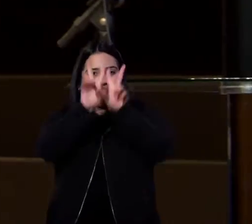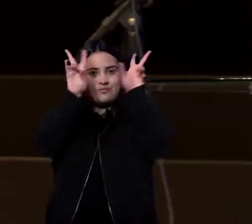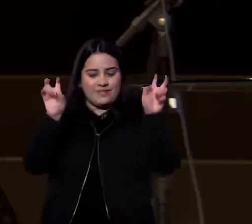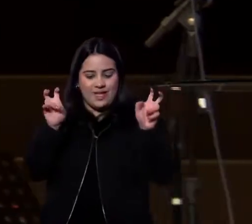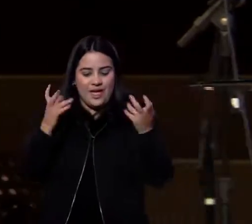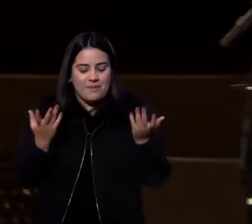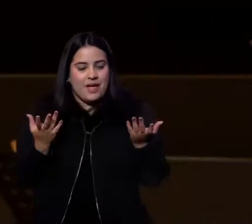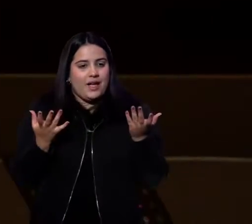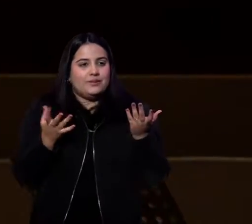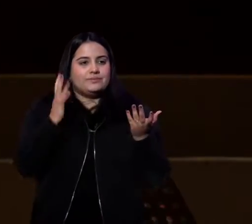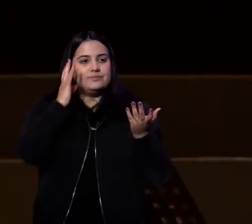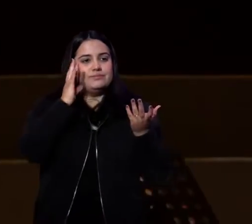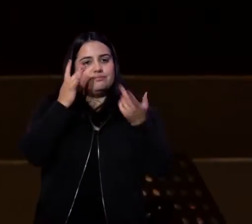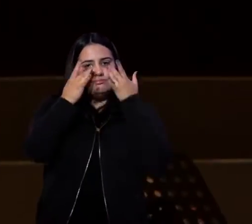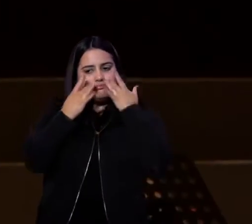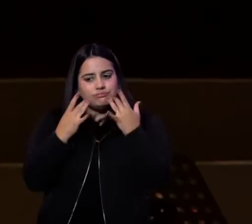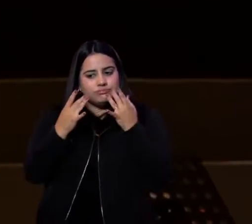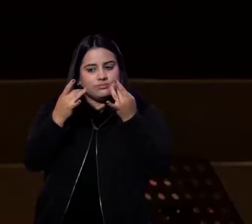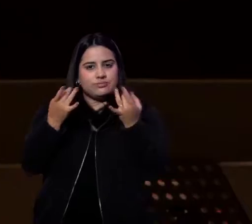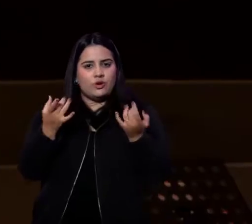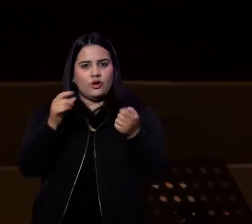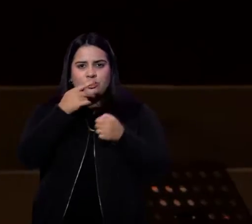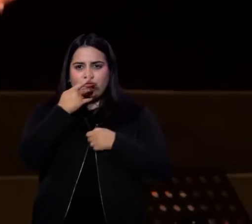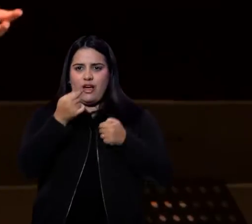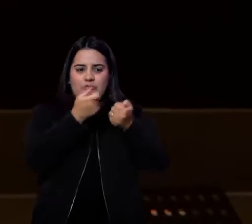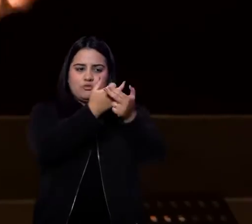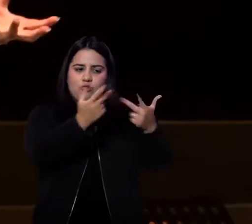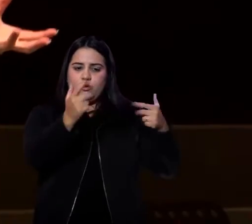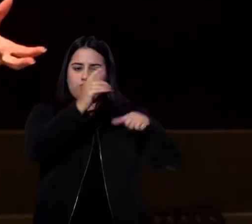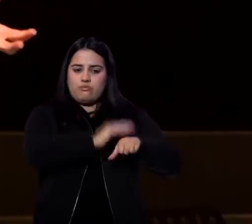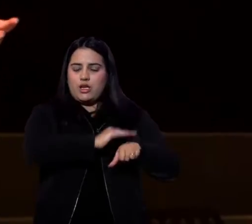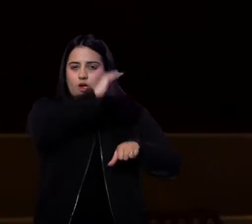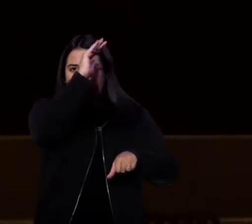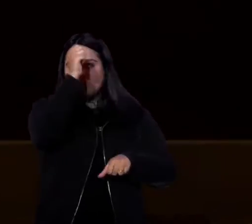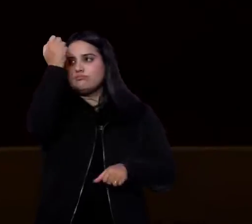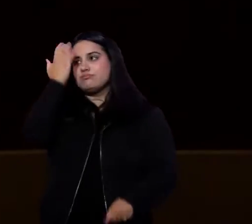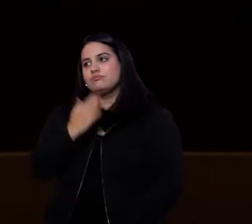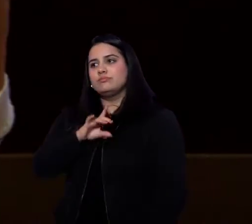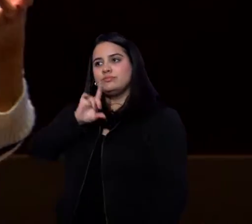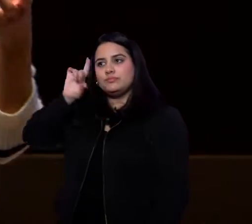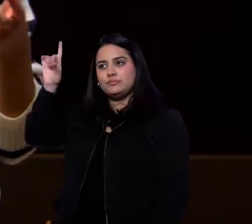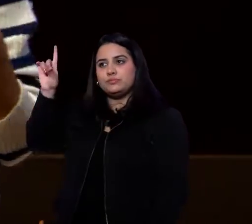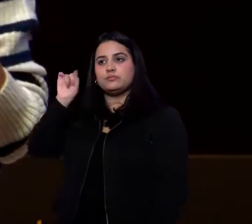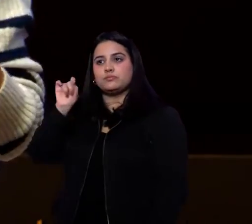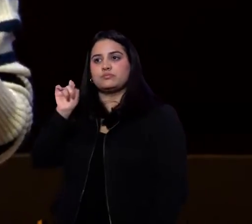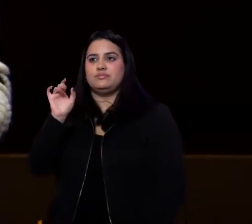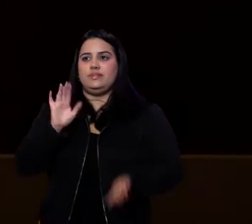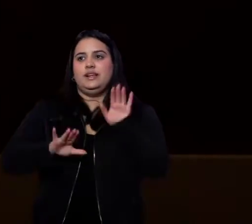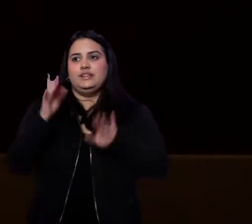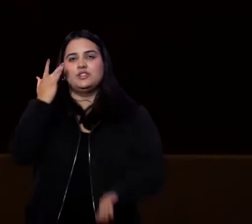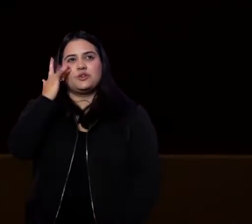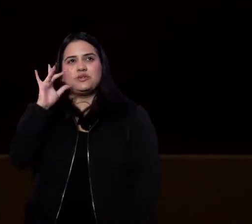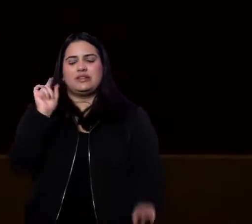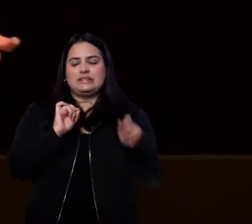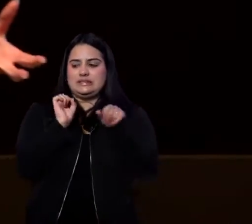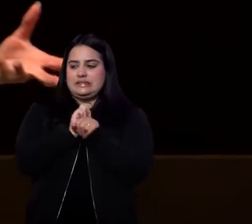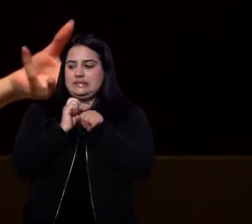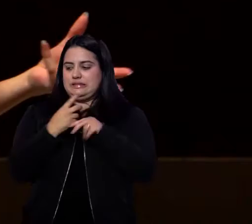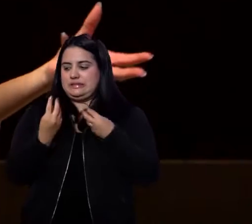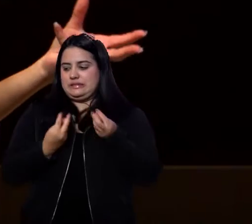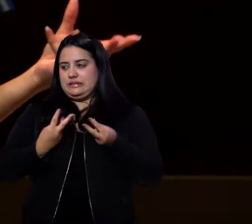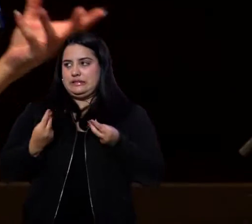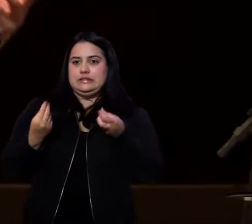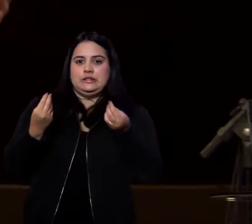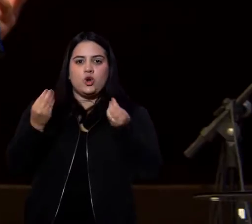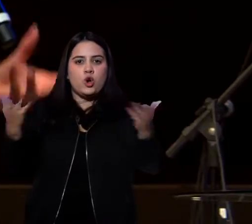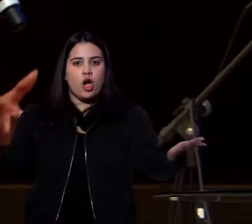tema que chama muito a nossa atenção. Quando a gente fala de coisas maiores na presença de Deus, a gente muitas vezes não sabe nem o que esperar disso.